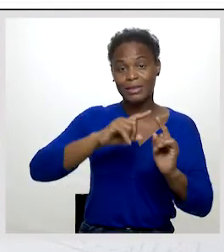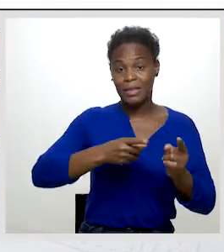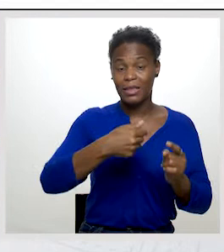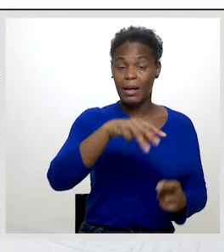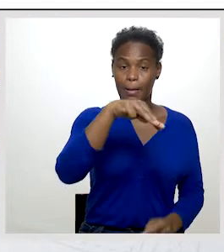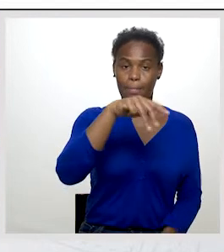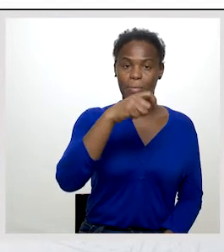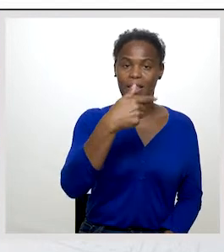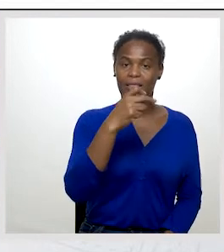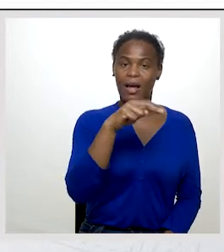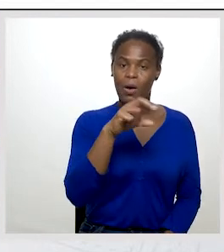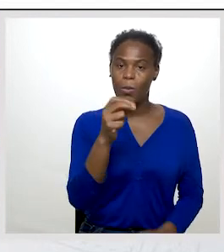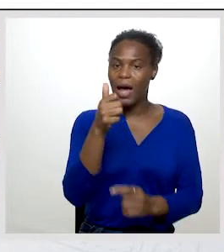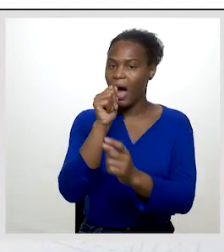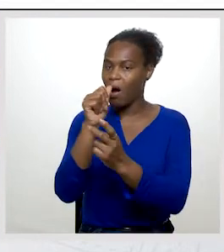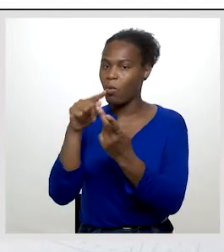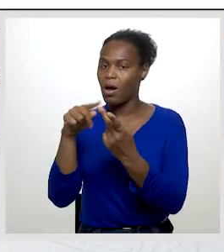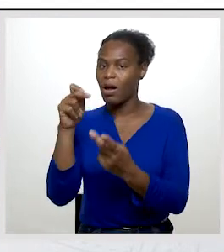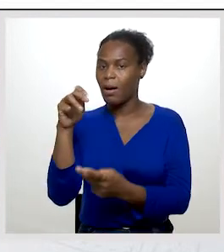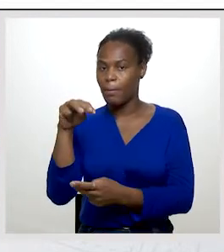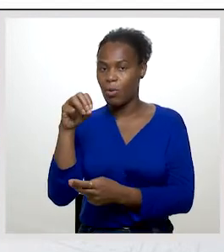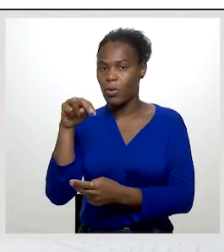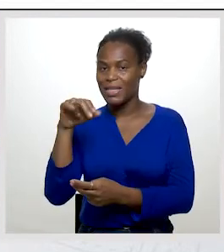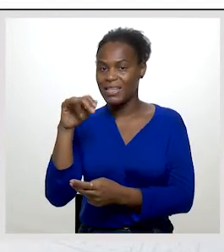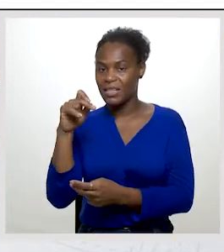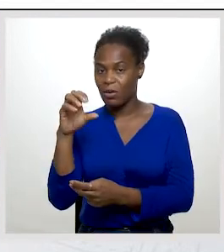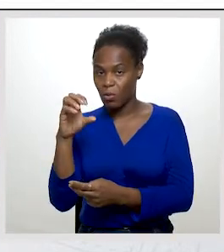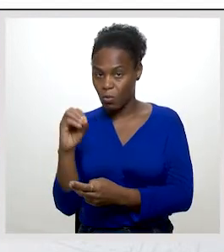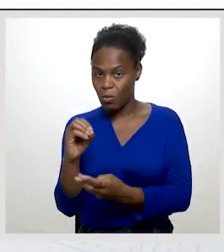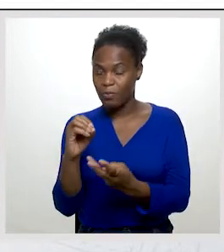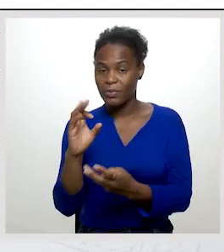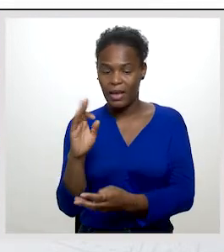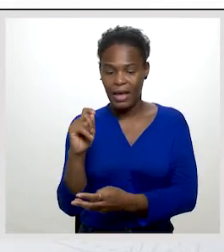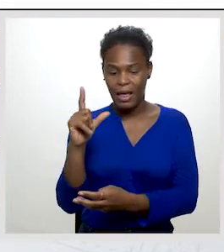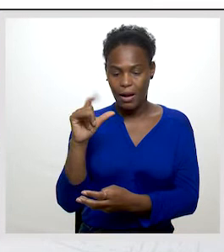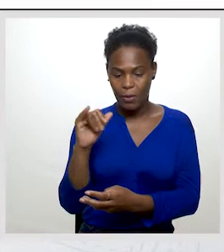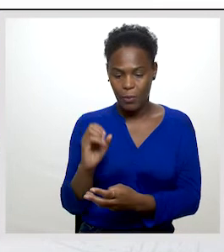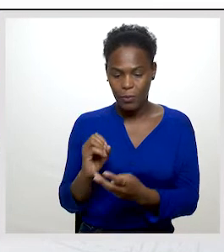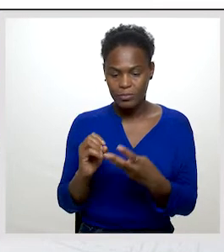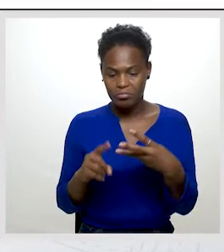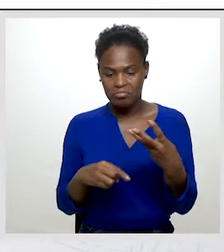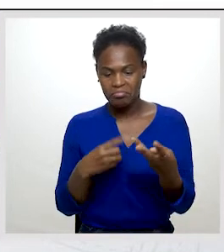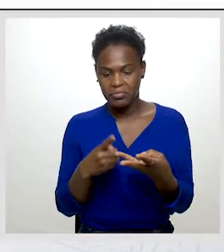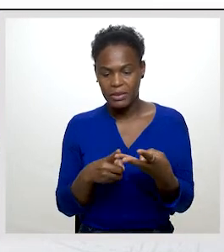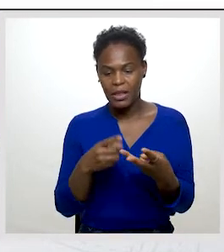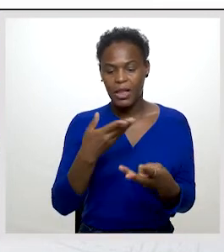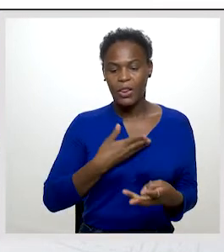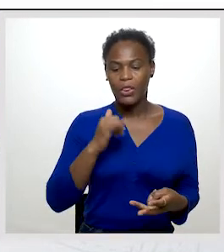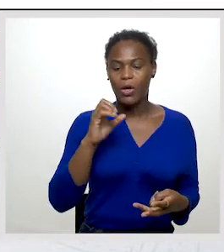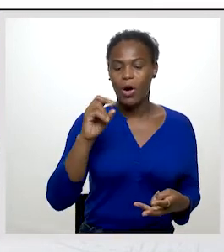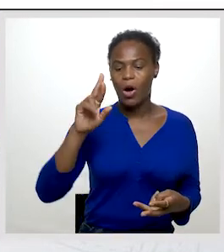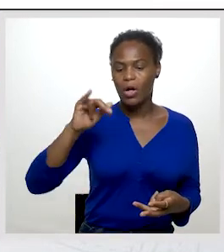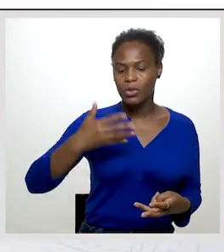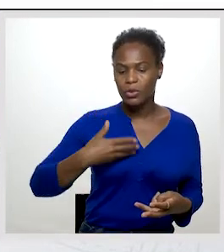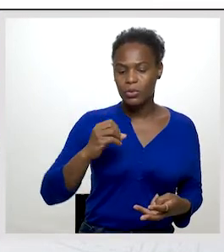tinha metano, vapor de água, amoníaco, hélio, hidrogênio e dióxido de carbono. A nossa atmosfera atual